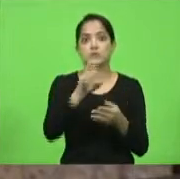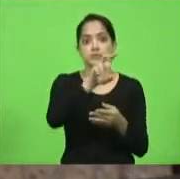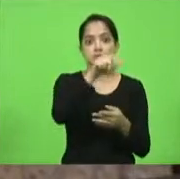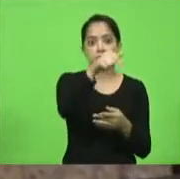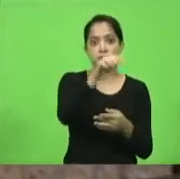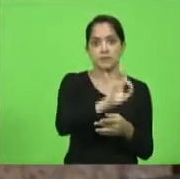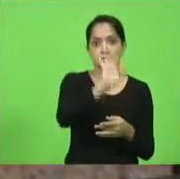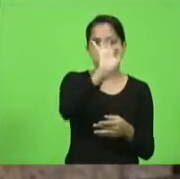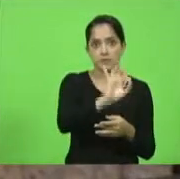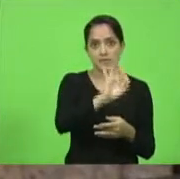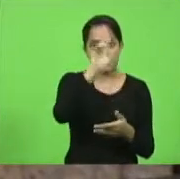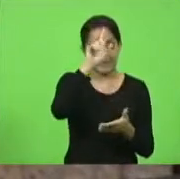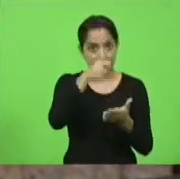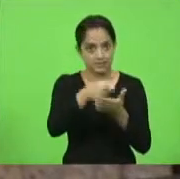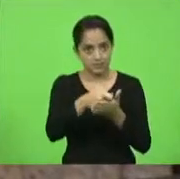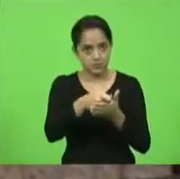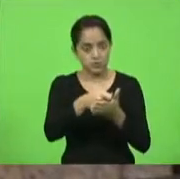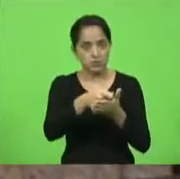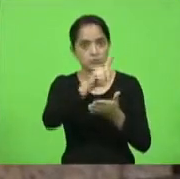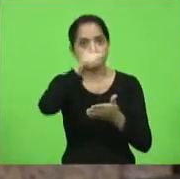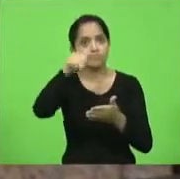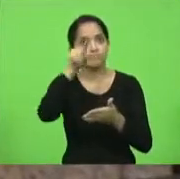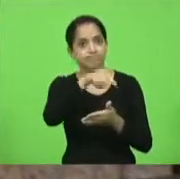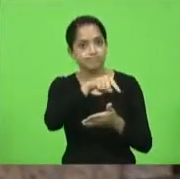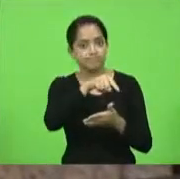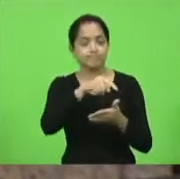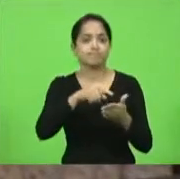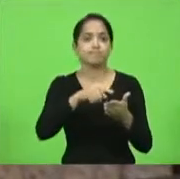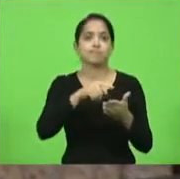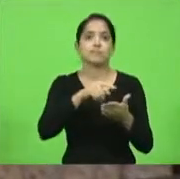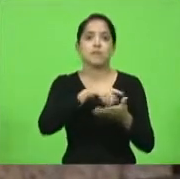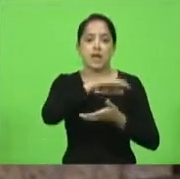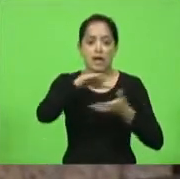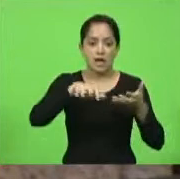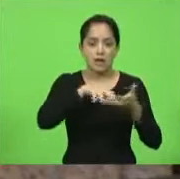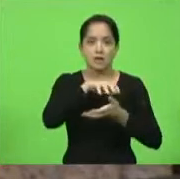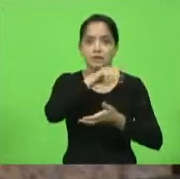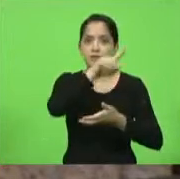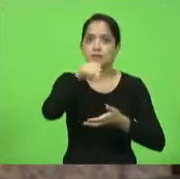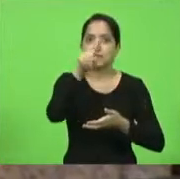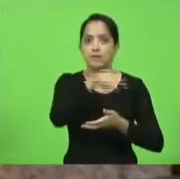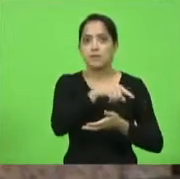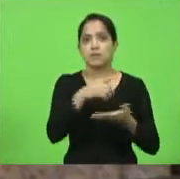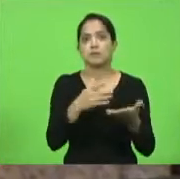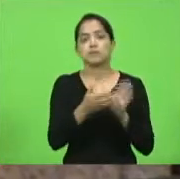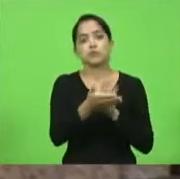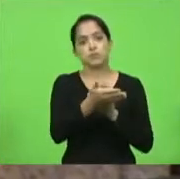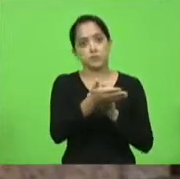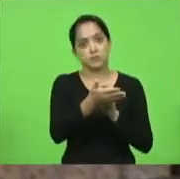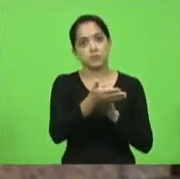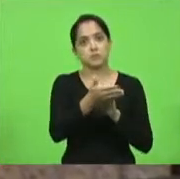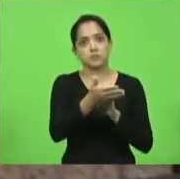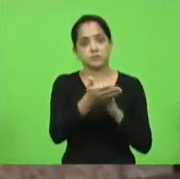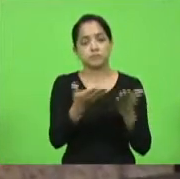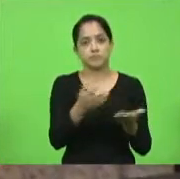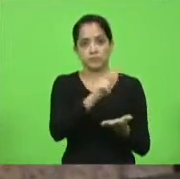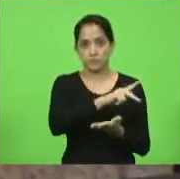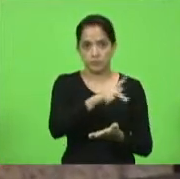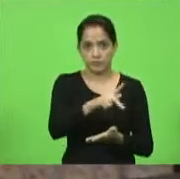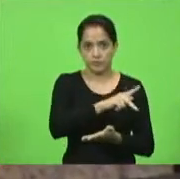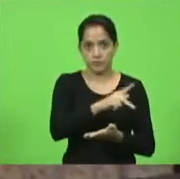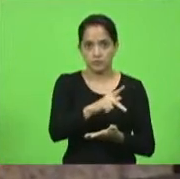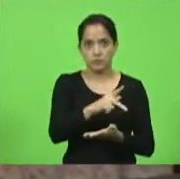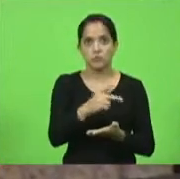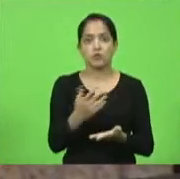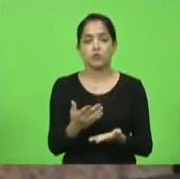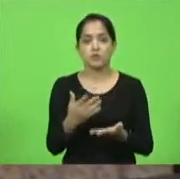deles, decidiram pela suspensão da greve. E aqui eu dou meus parabéns aos verdadeiros educadores que